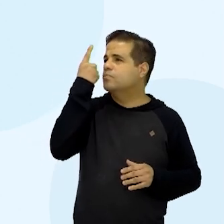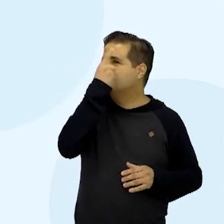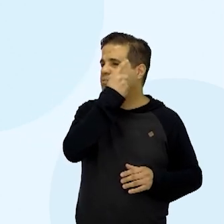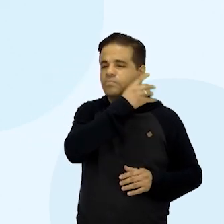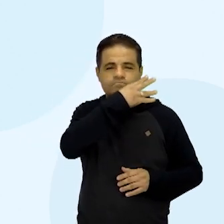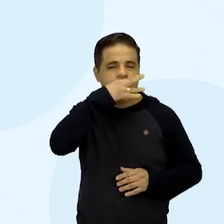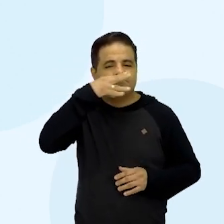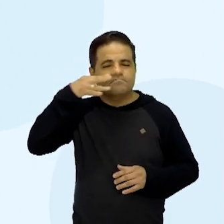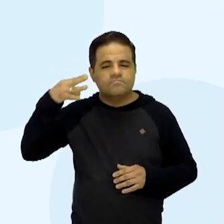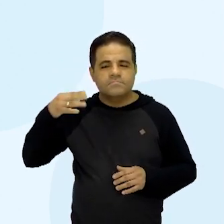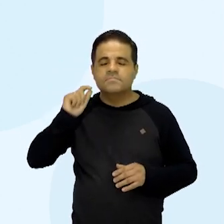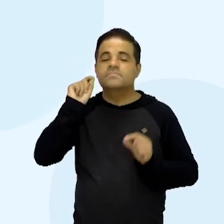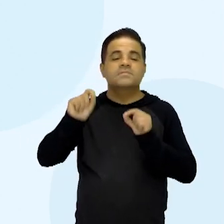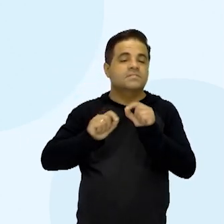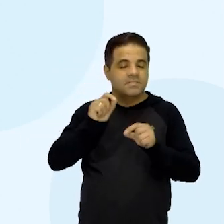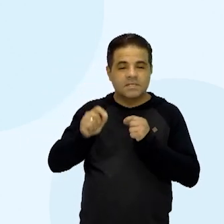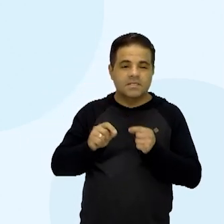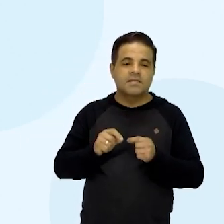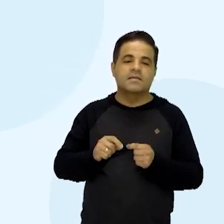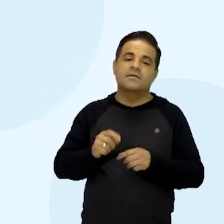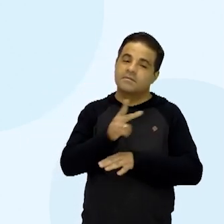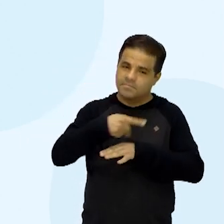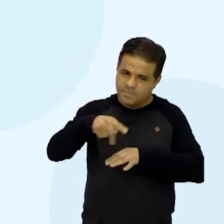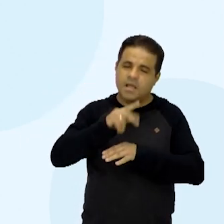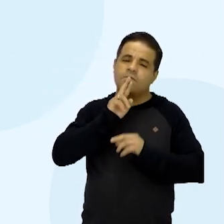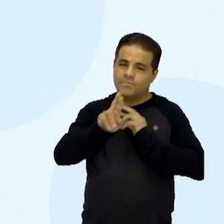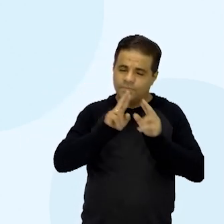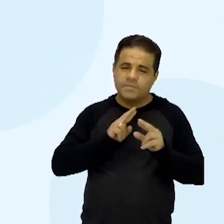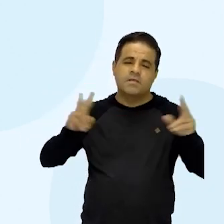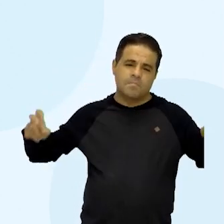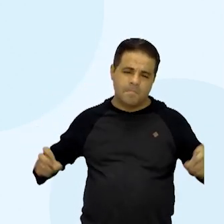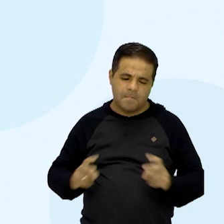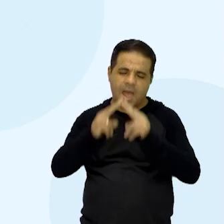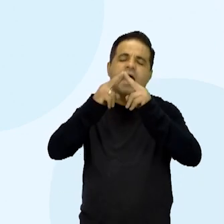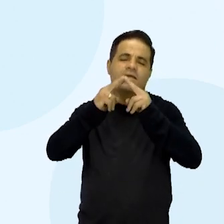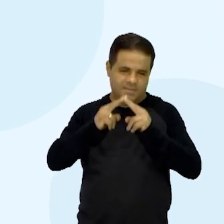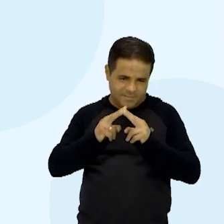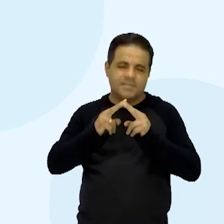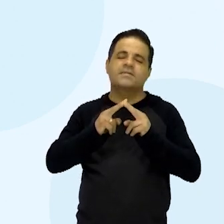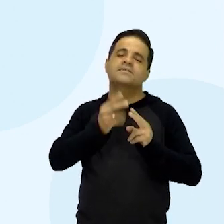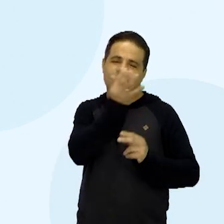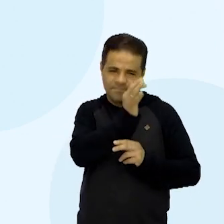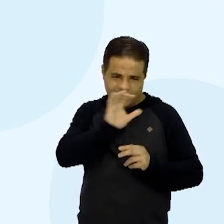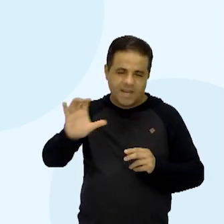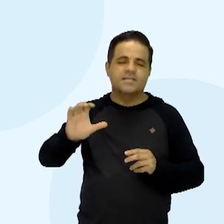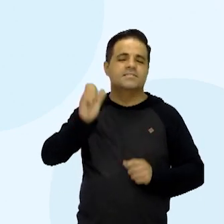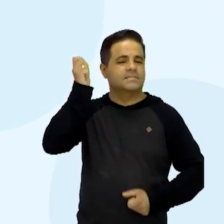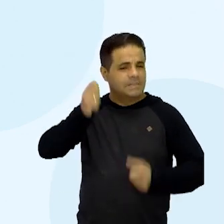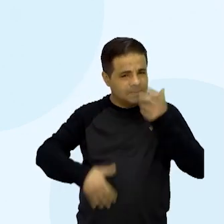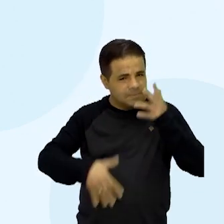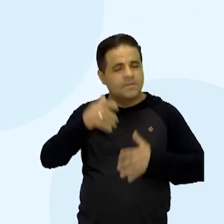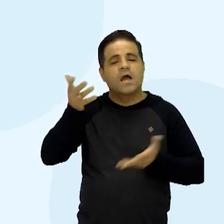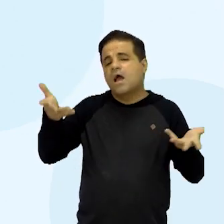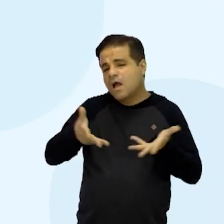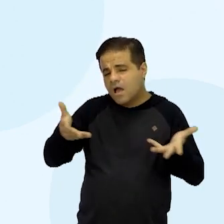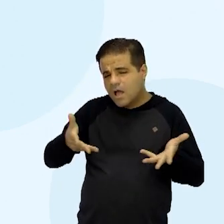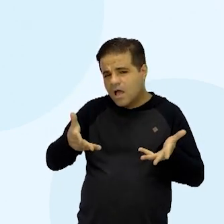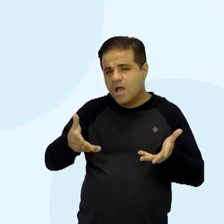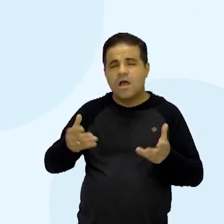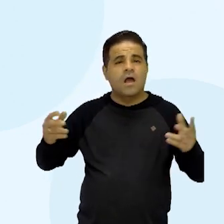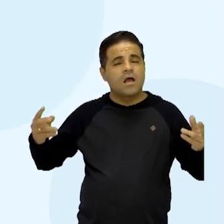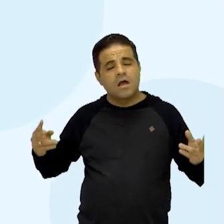Alessandra já respondeu aqui Paris. Paris. A Maria Isabel respondeu French. Uhum. E a Jaqueline respondeu French. E agora, João?